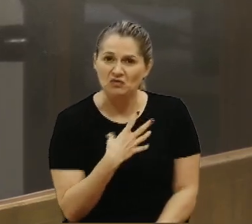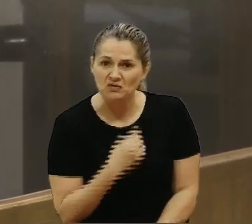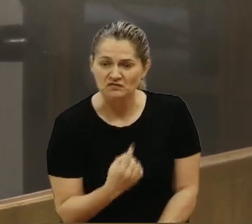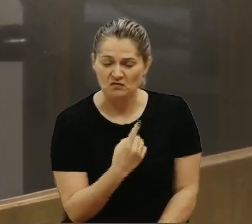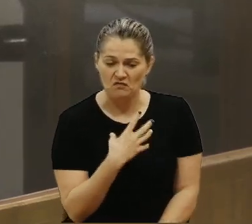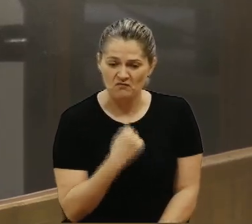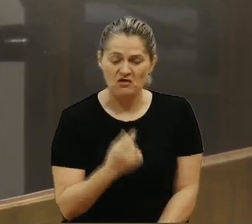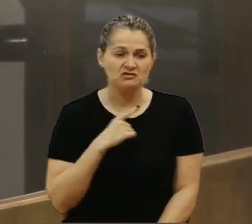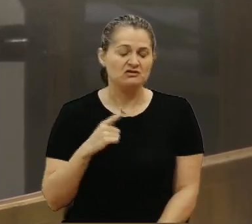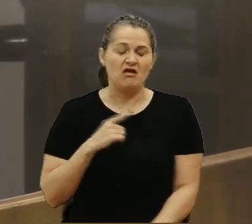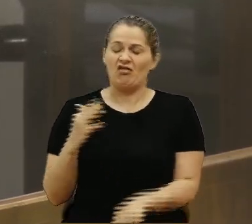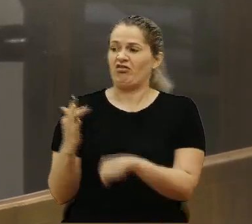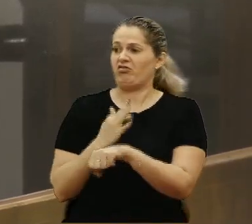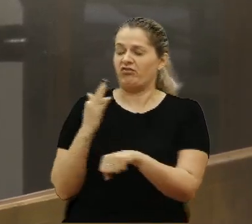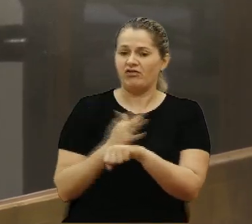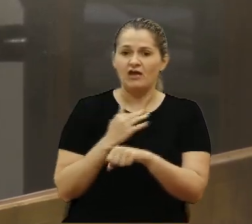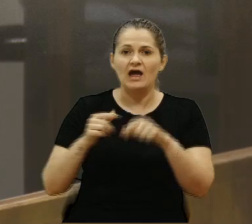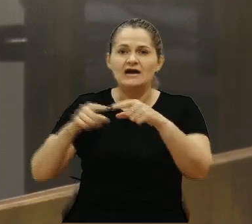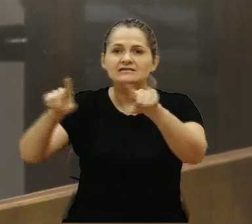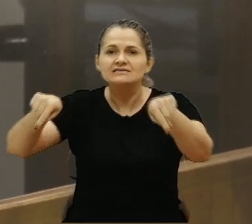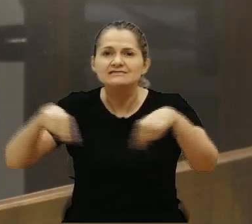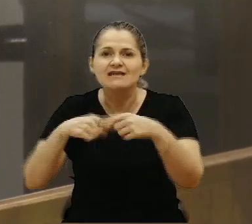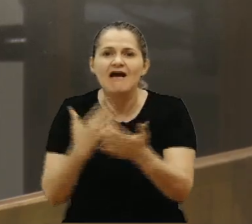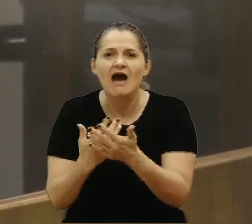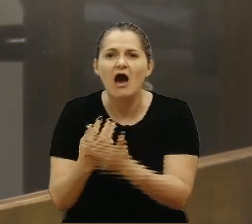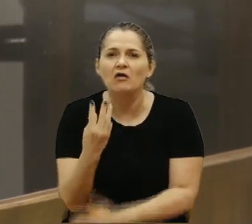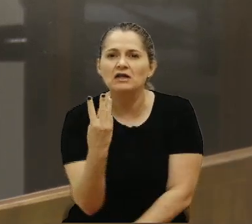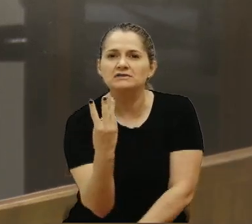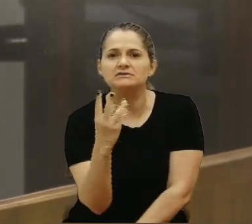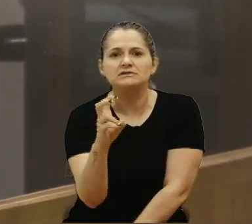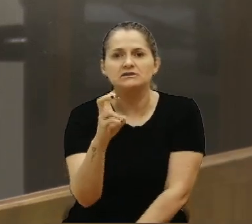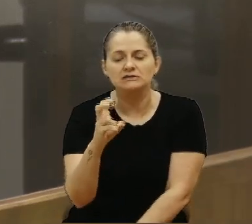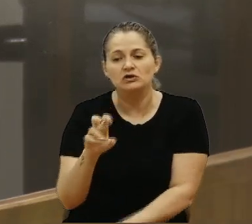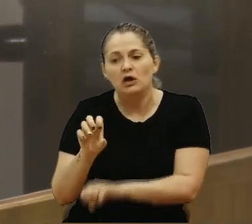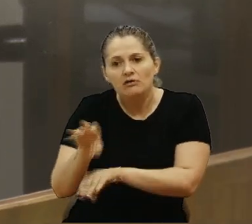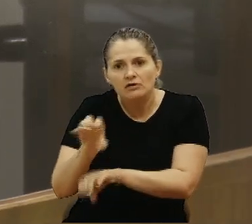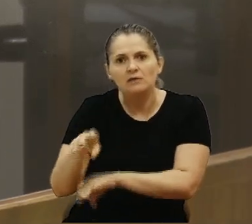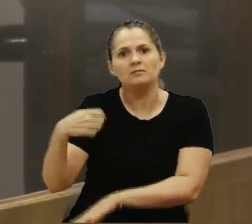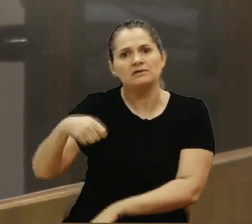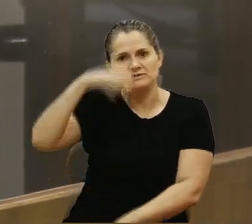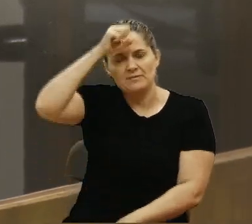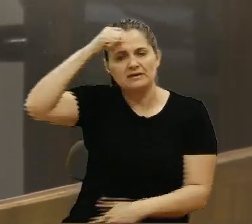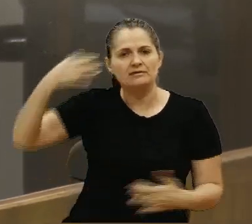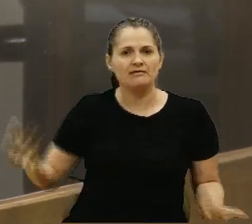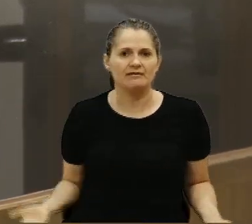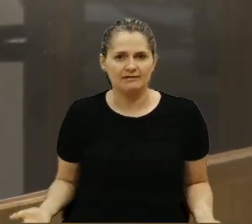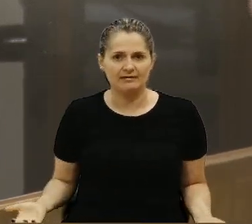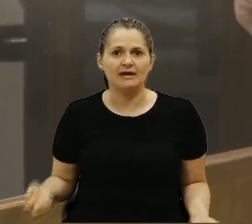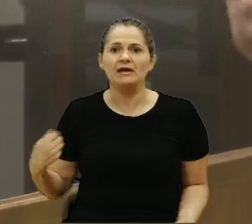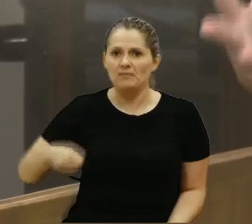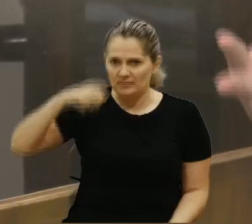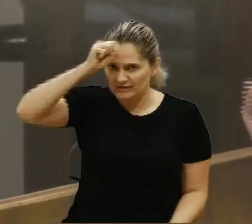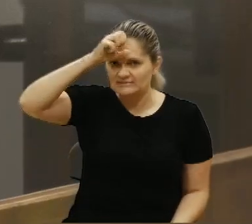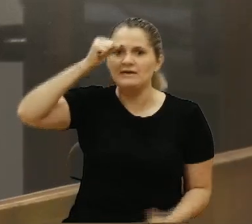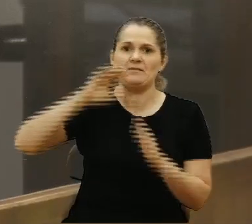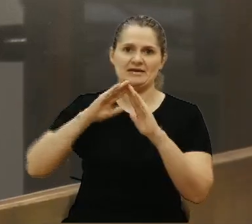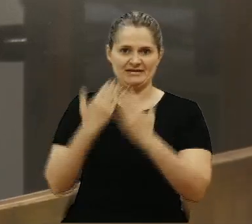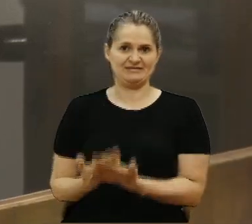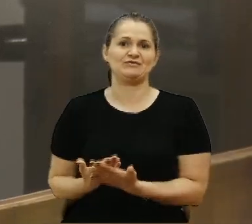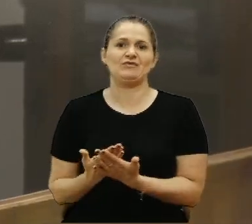1. E na sala de aula nós temos 35 e temos que fazer eles aprender, viu? Eles têm que aprender na